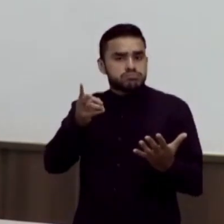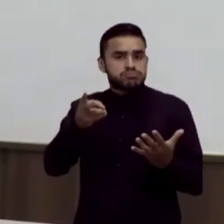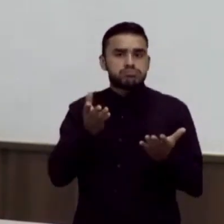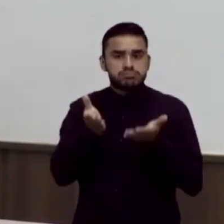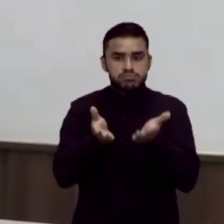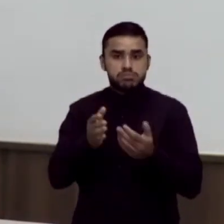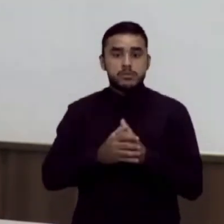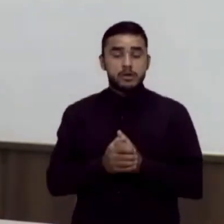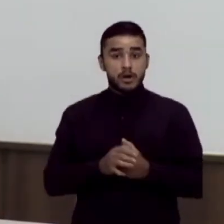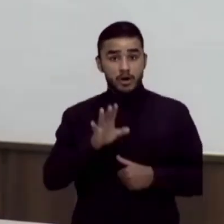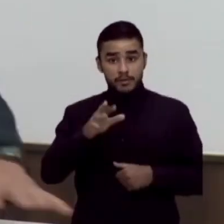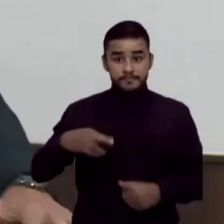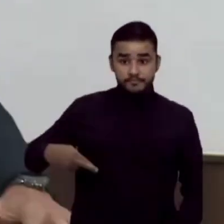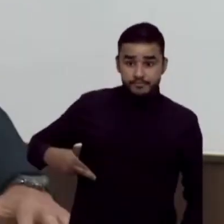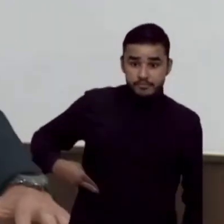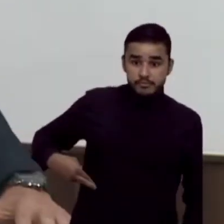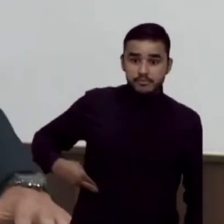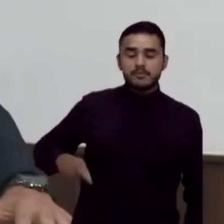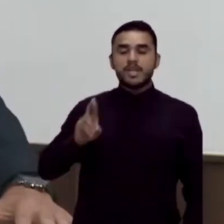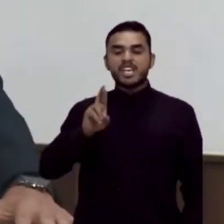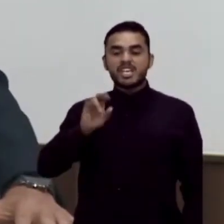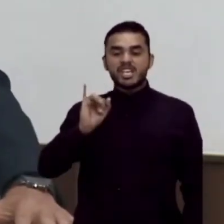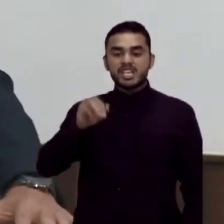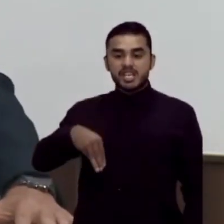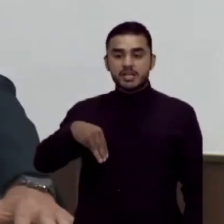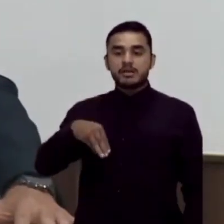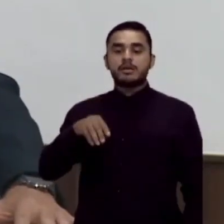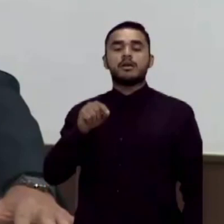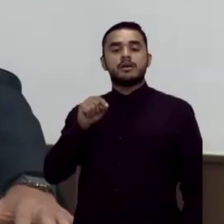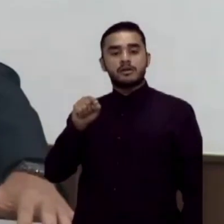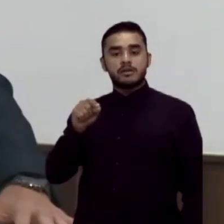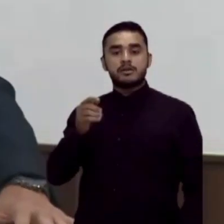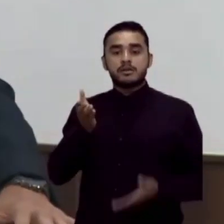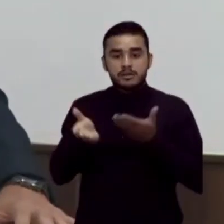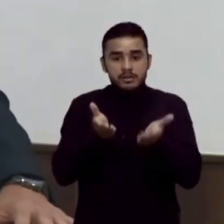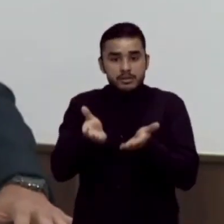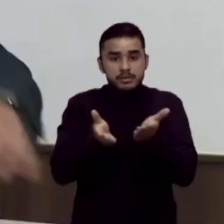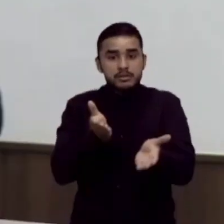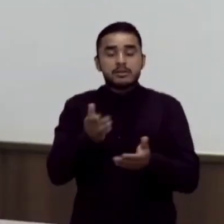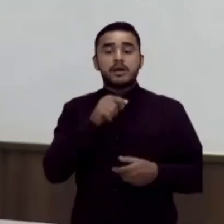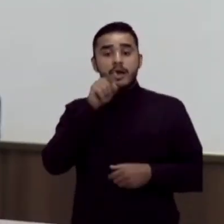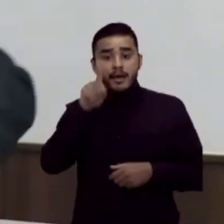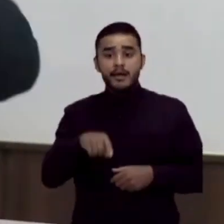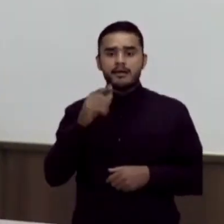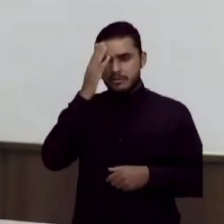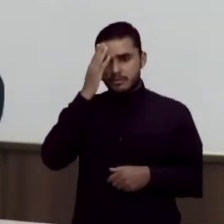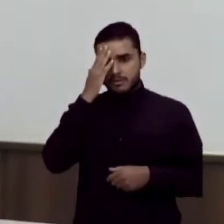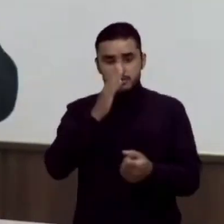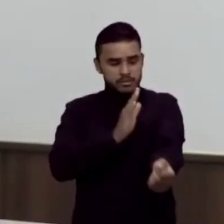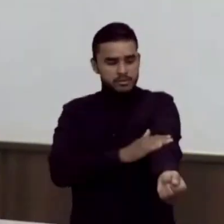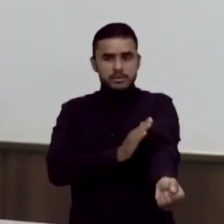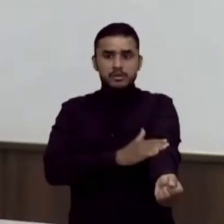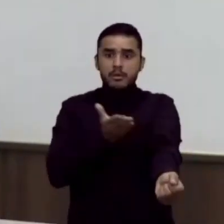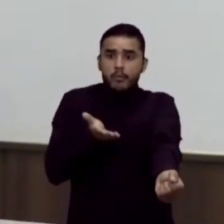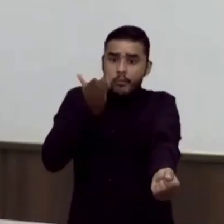da Hipertensão através do sistema chamado renina angiotensina ao testosterona mas a hipertensão aumenta